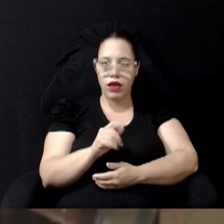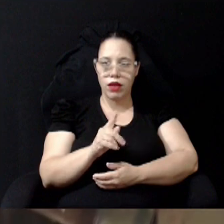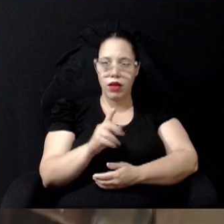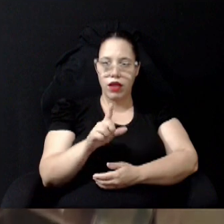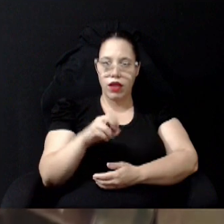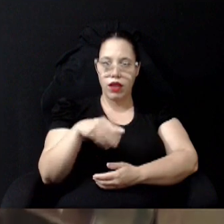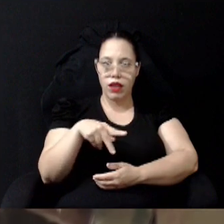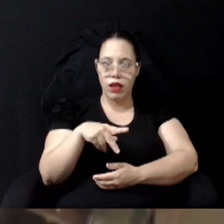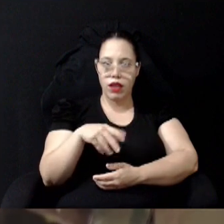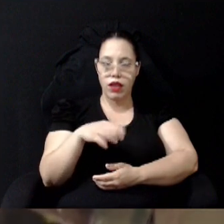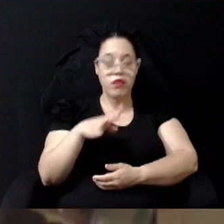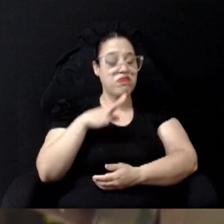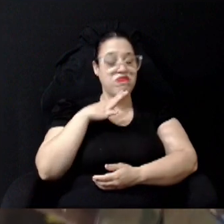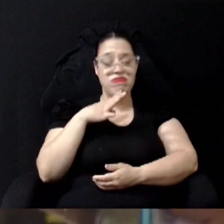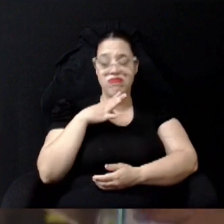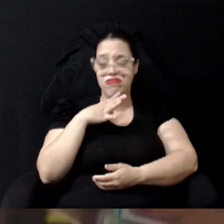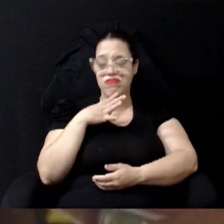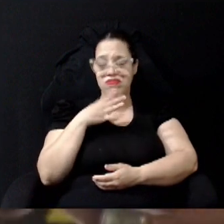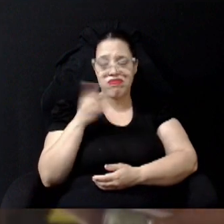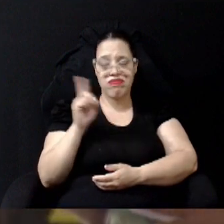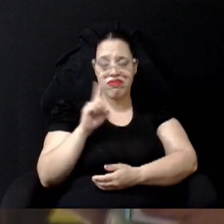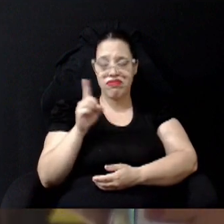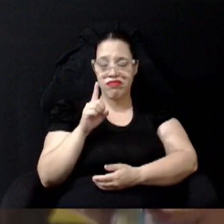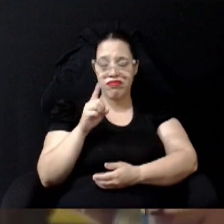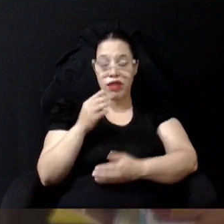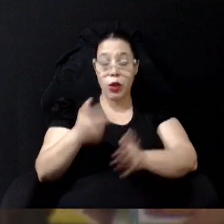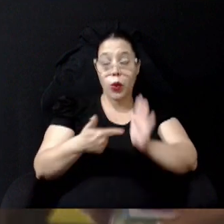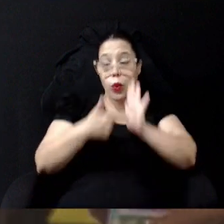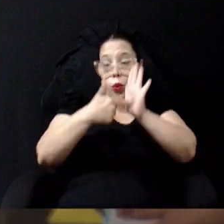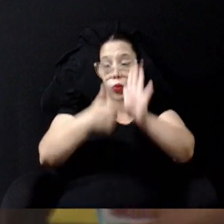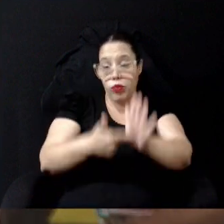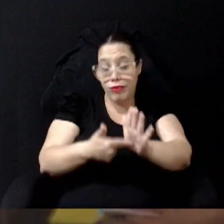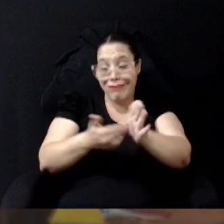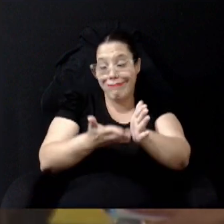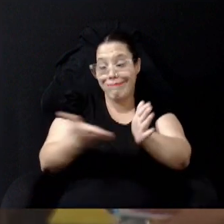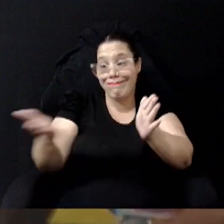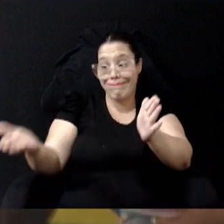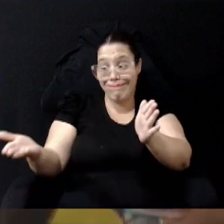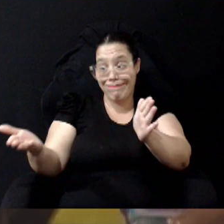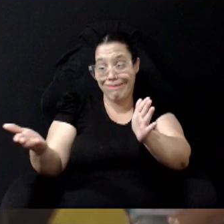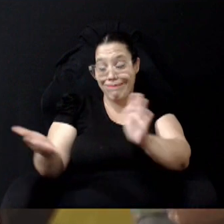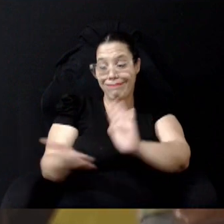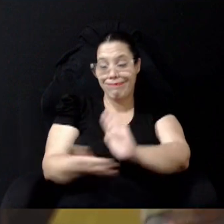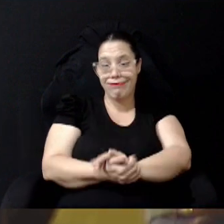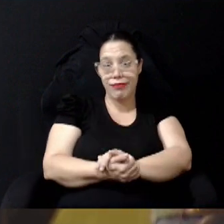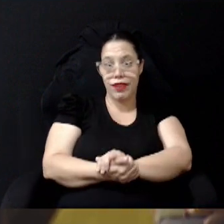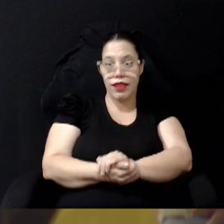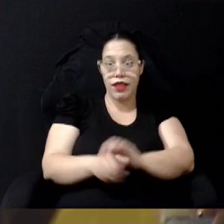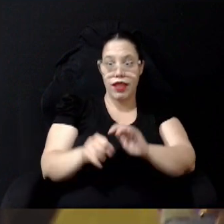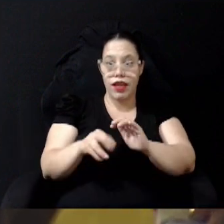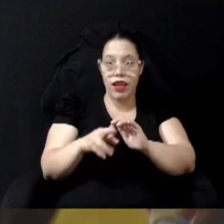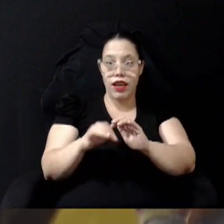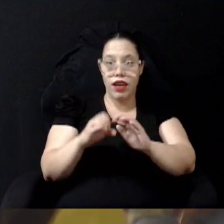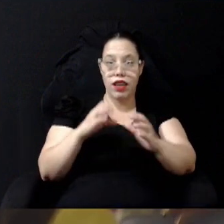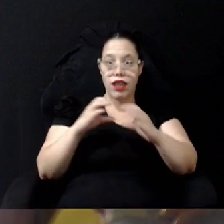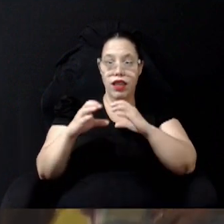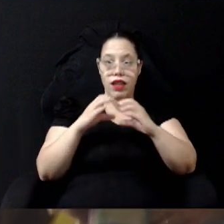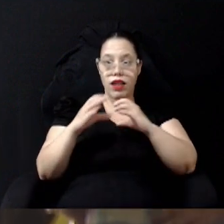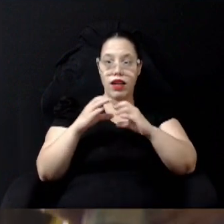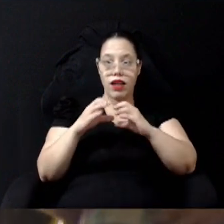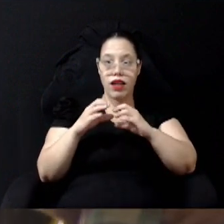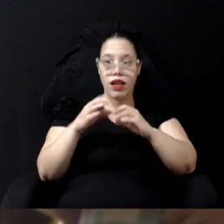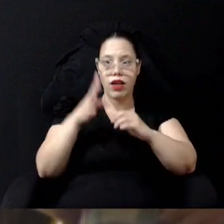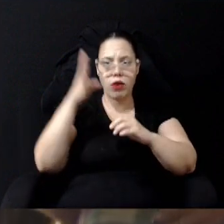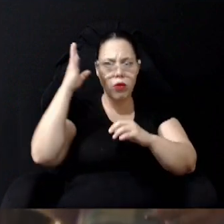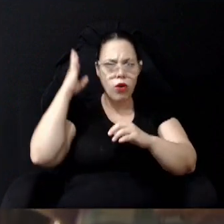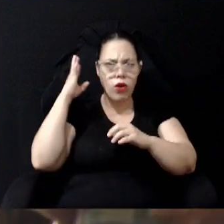me conhecia, eu me apresento pra você. Sou cantadeira, sou bombeira, rezo